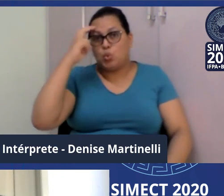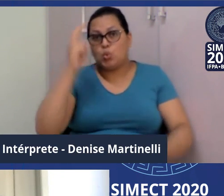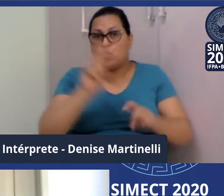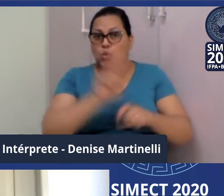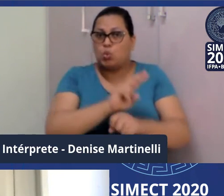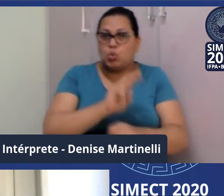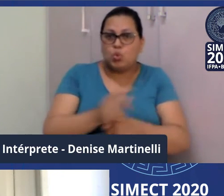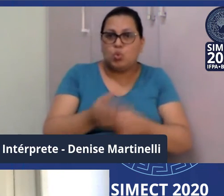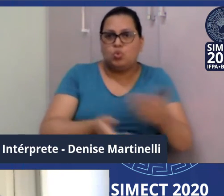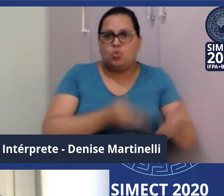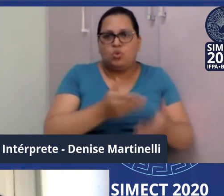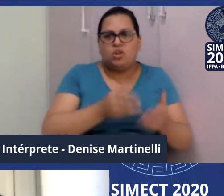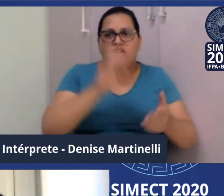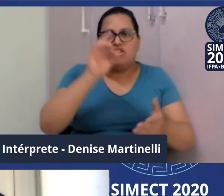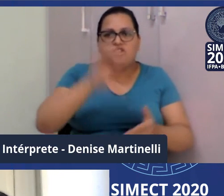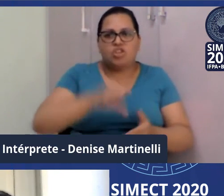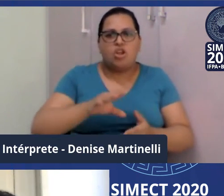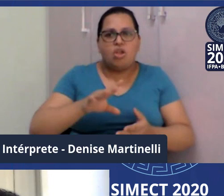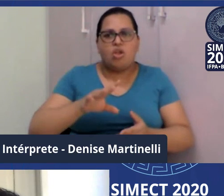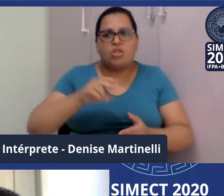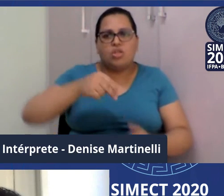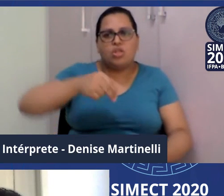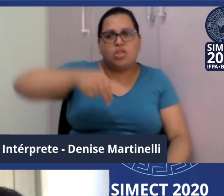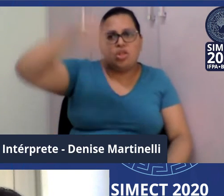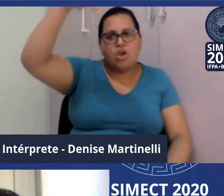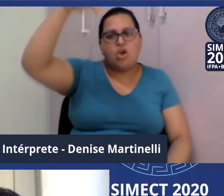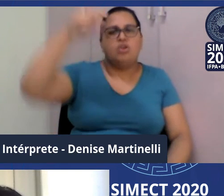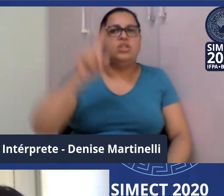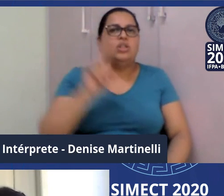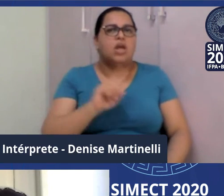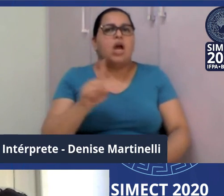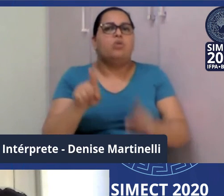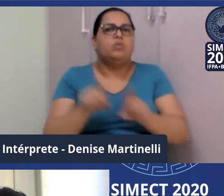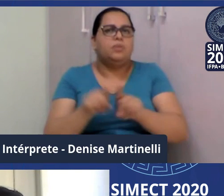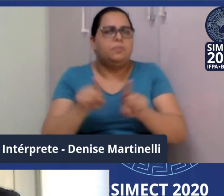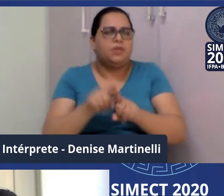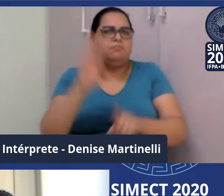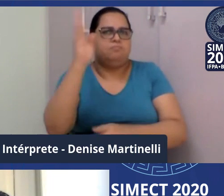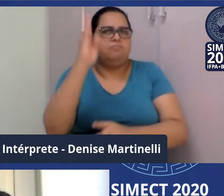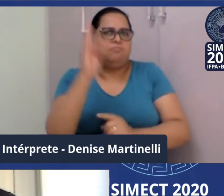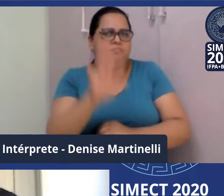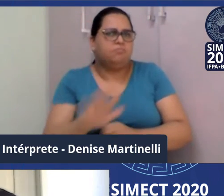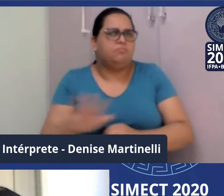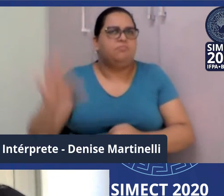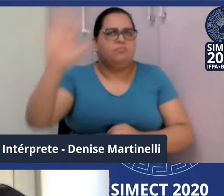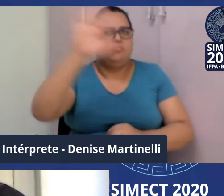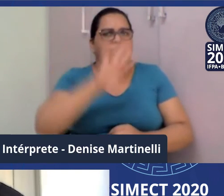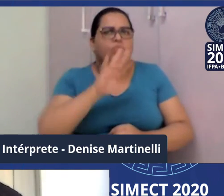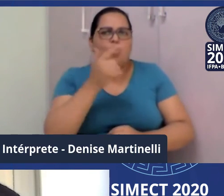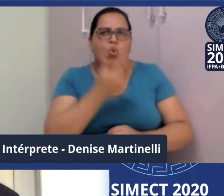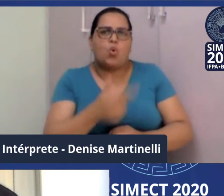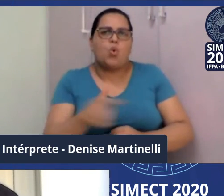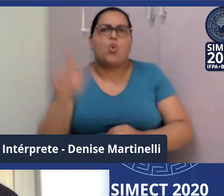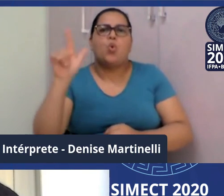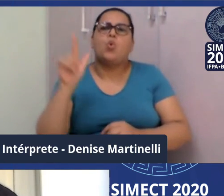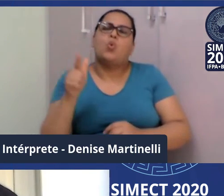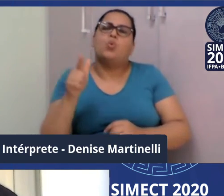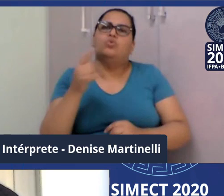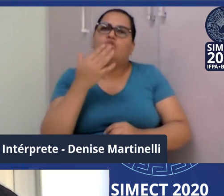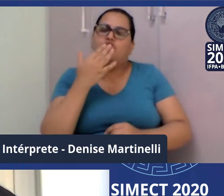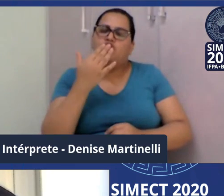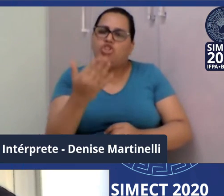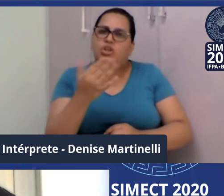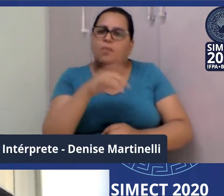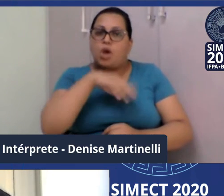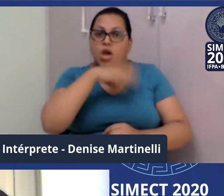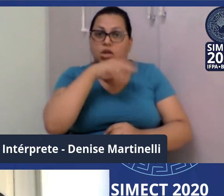sim a nível nacional, diversas outras espécies que você já trabalhou. Né? Agradeço imensamente